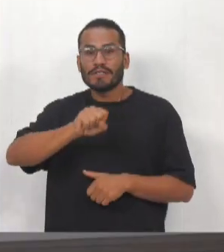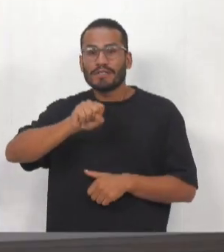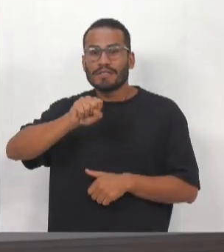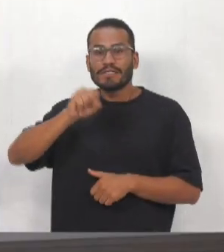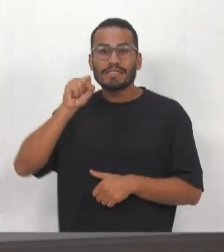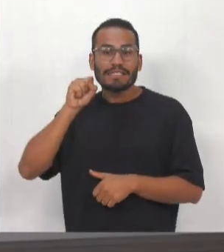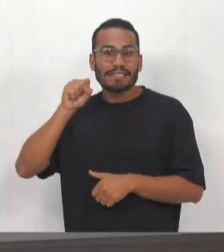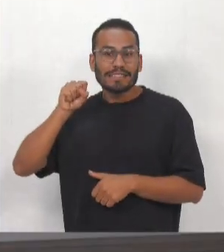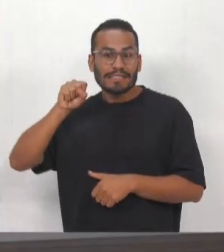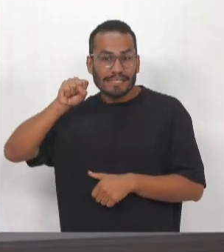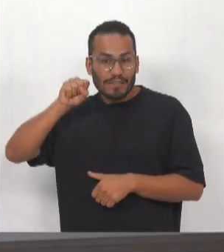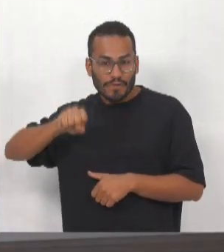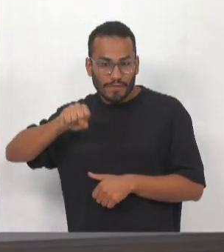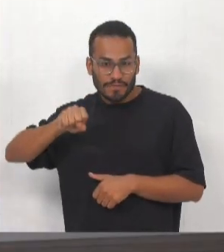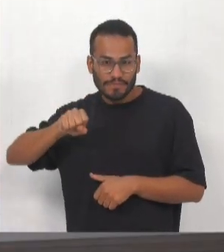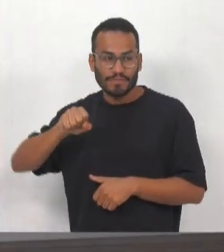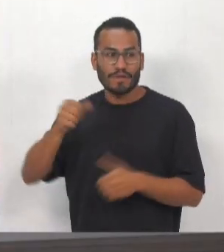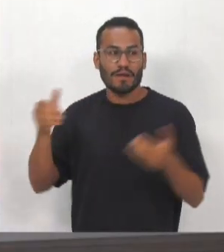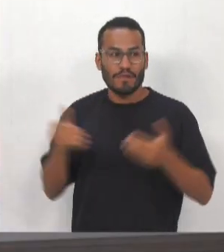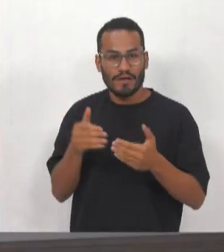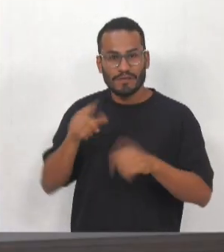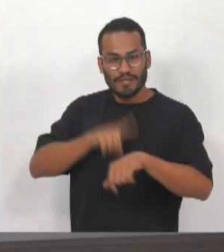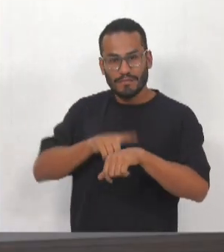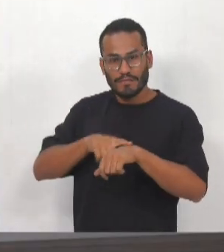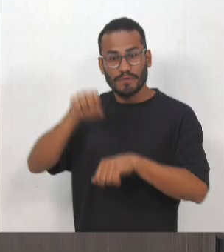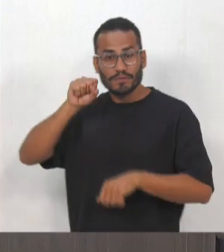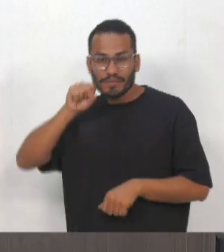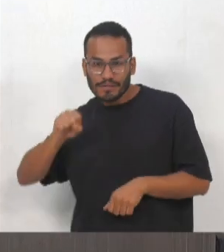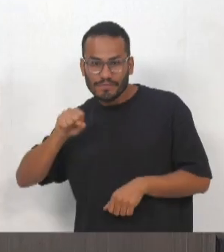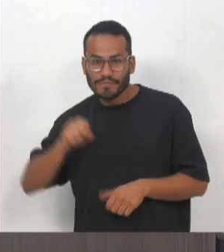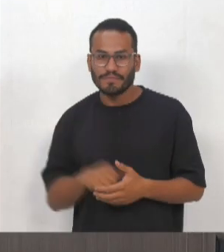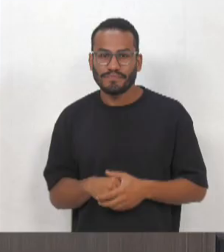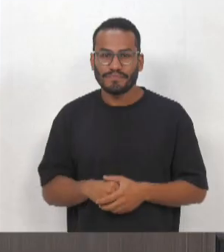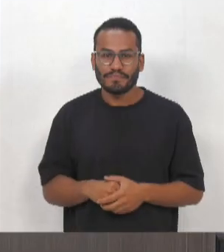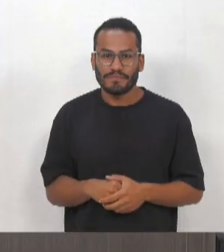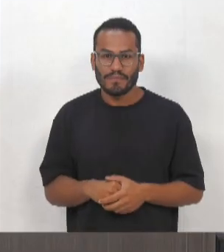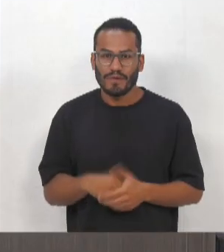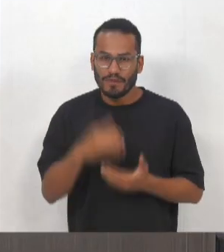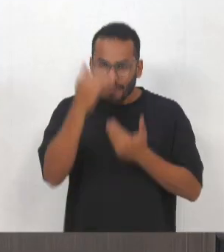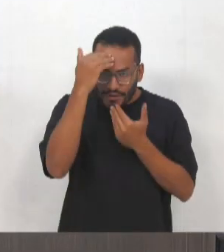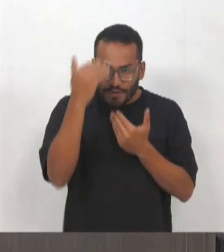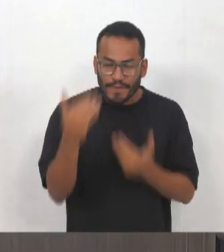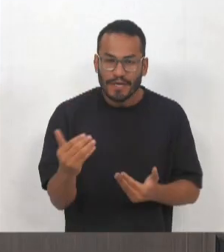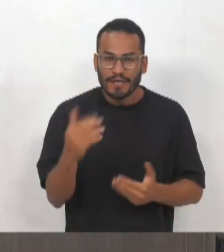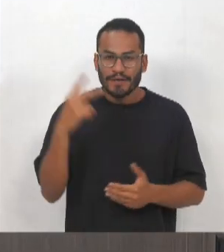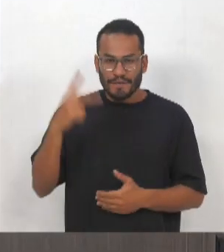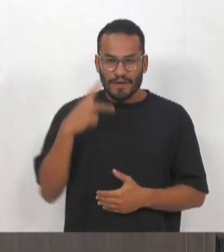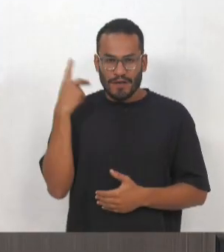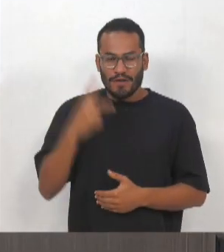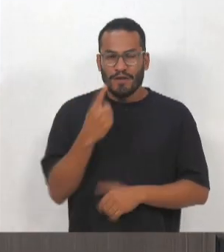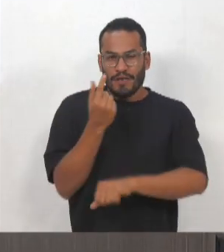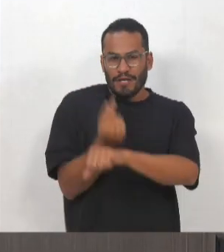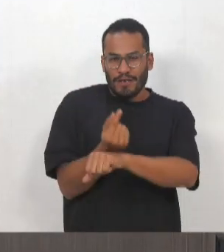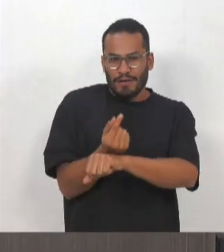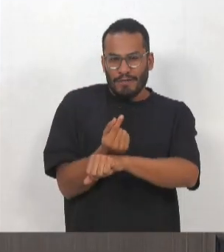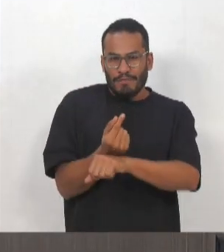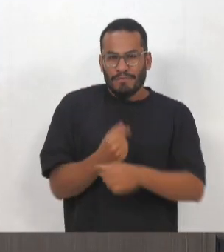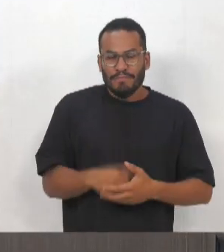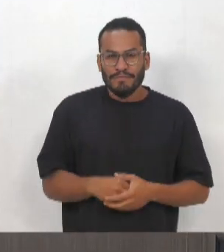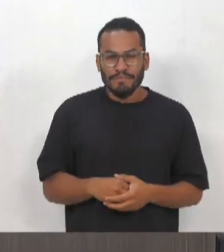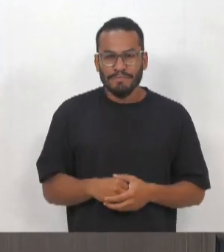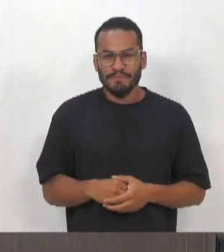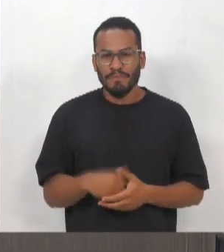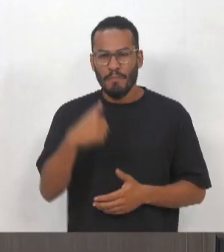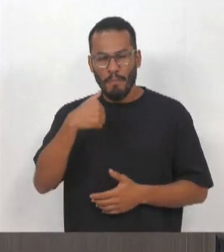Com autorização da vereadora, eu se amparo do vereador Silvio Zimmermann. Muito obrigado, vereadora Cristiane Loureiro. Eu